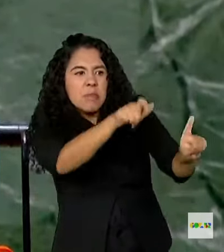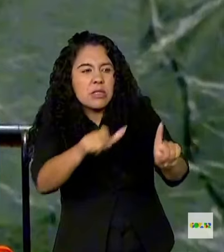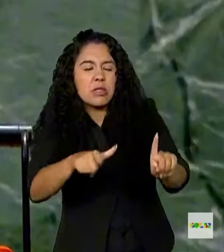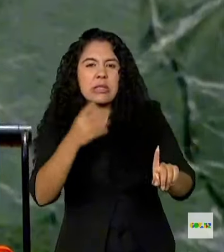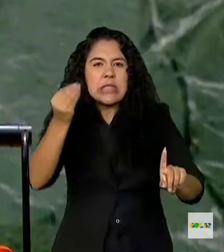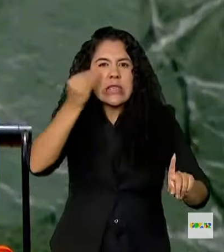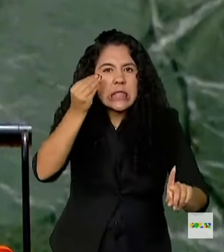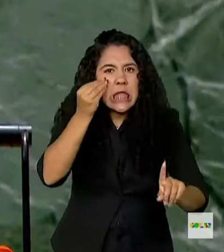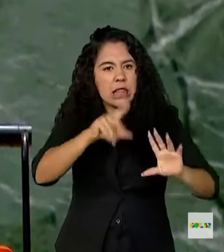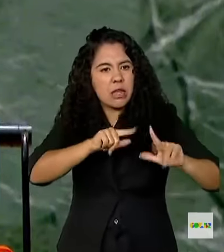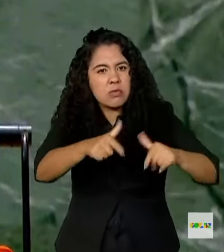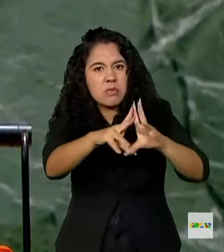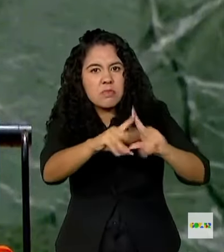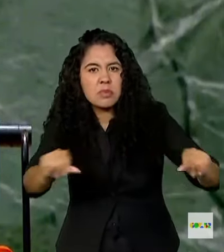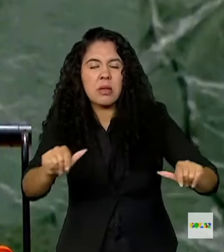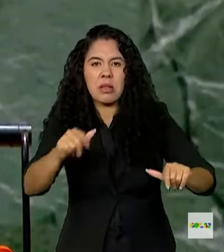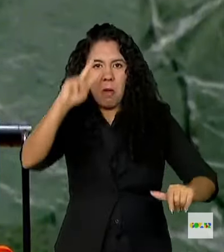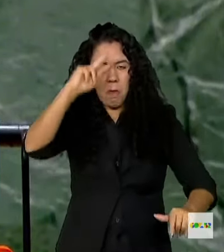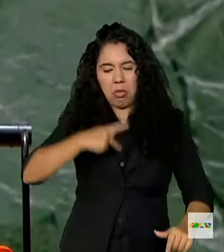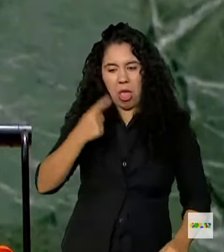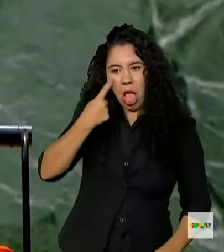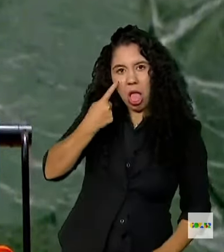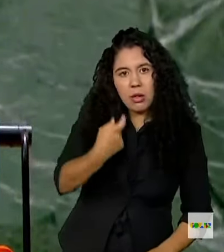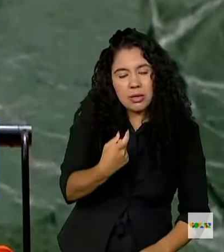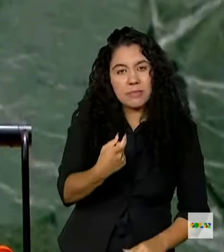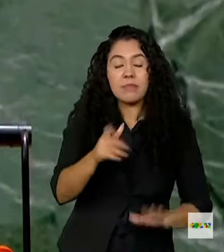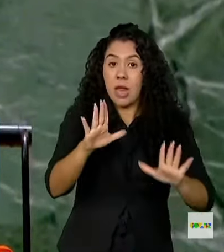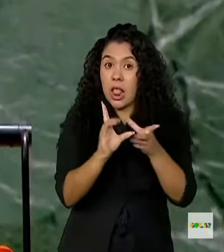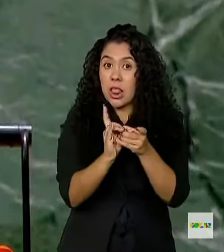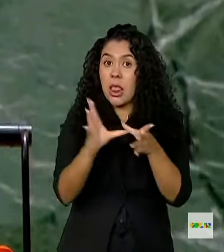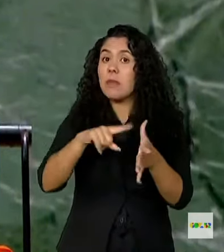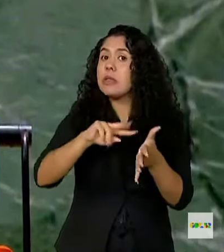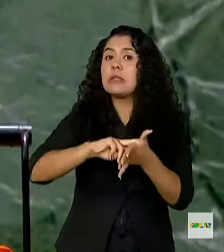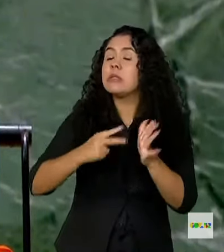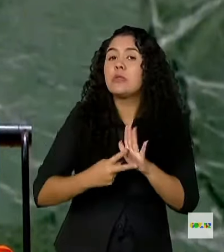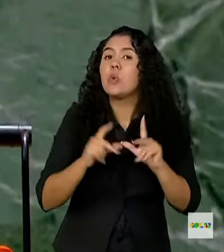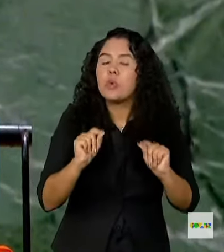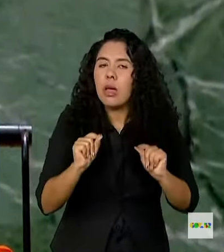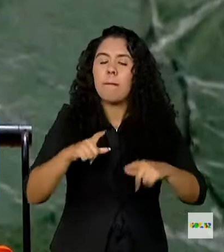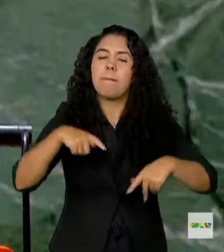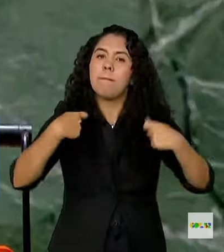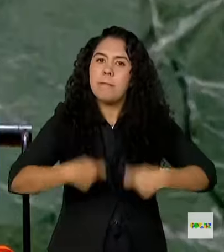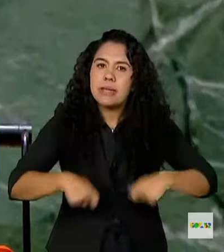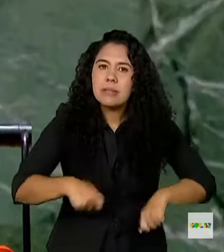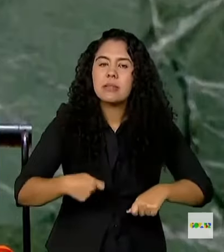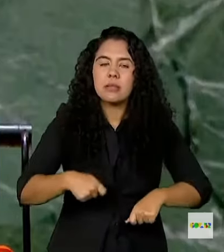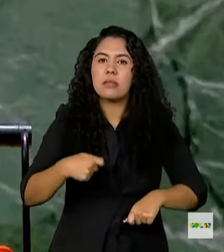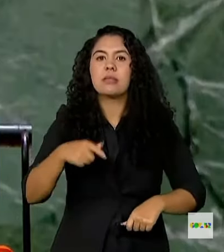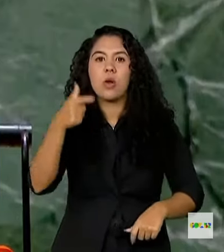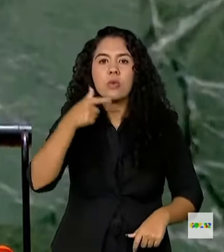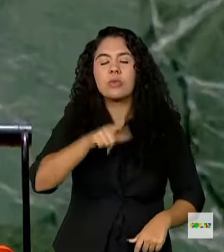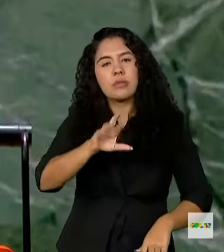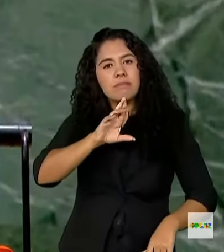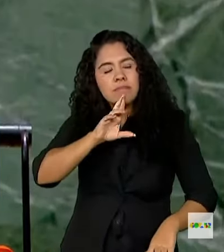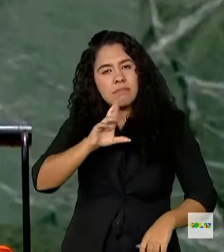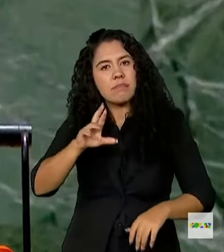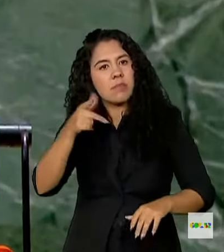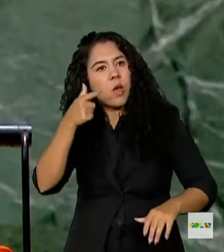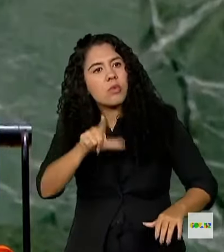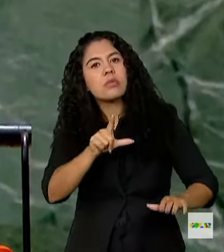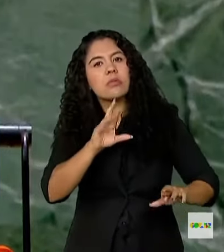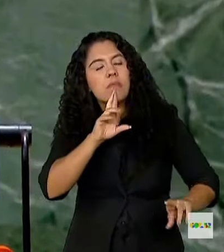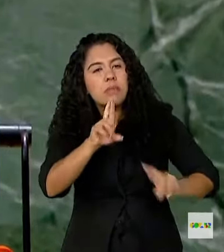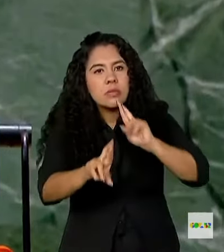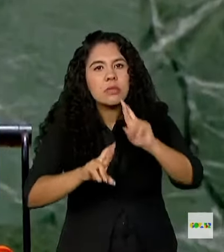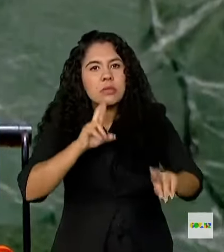colocá-las a serviço de interesses reacionários. A democracia precisa responder às legítimas aspirações dos que não aceitam mais